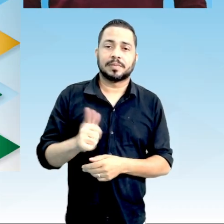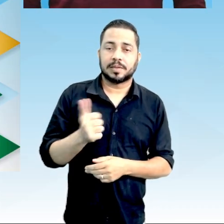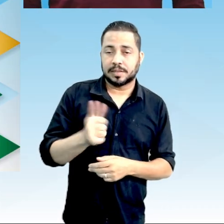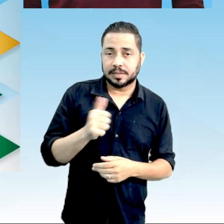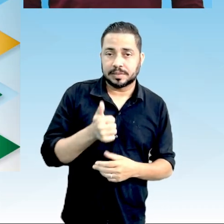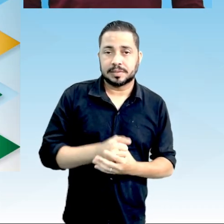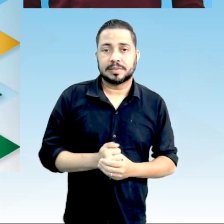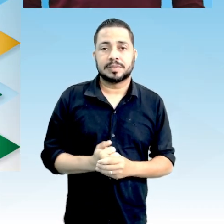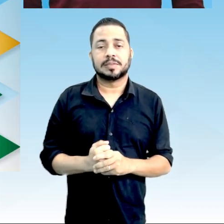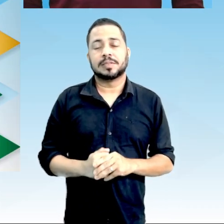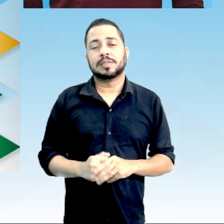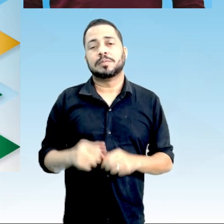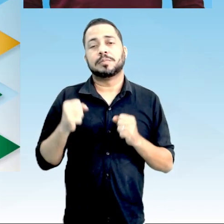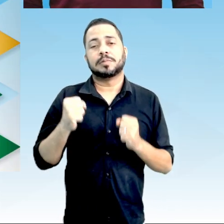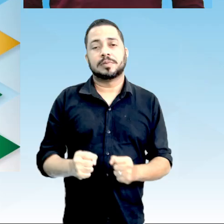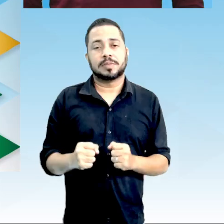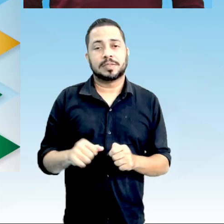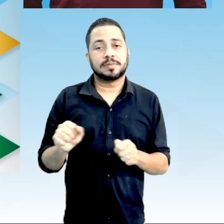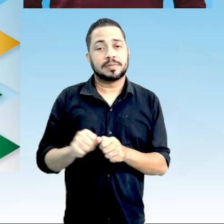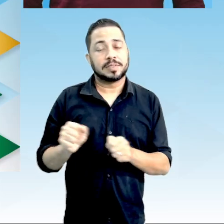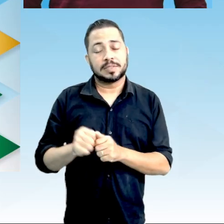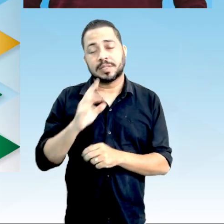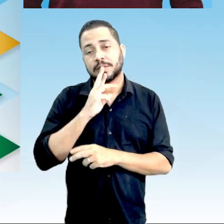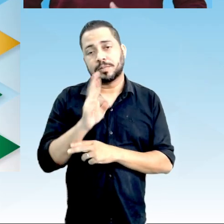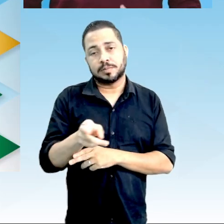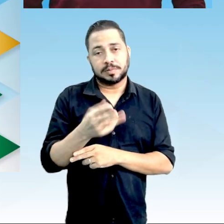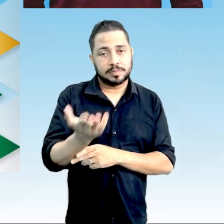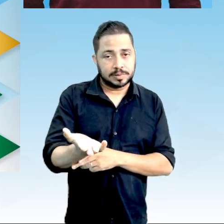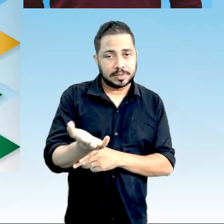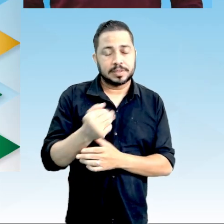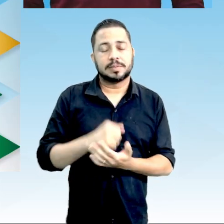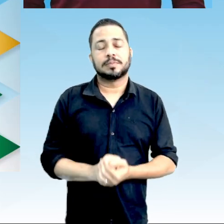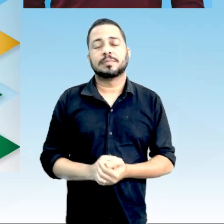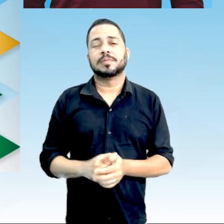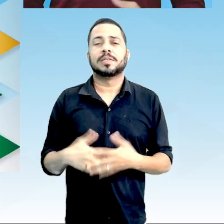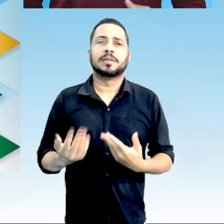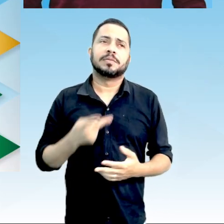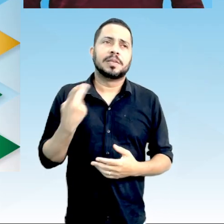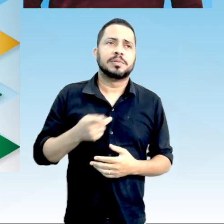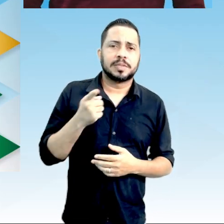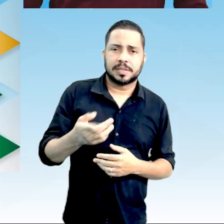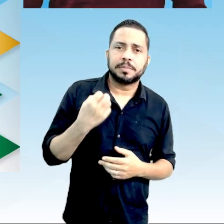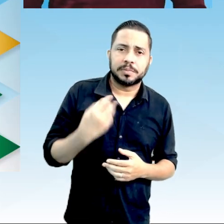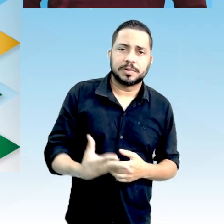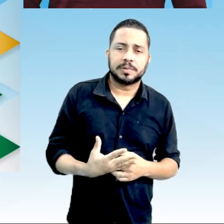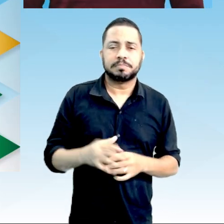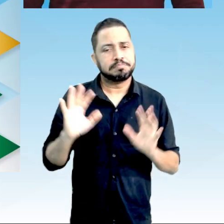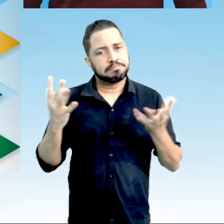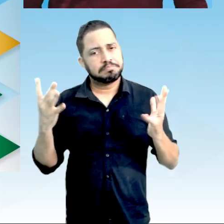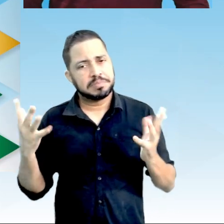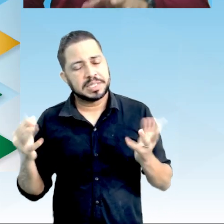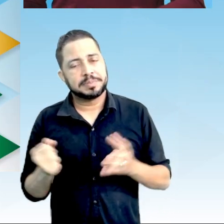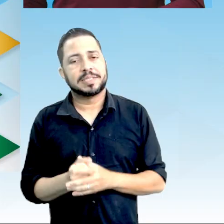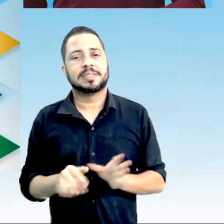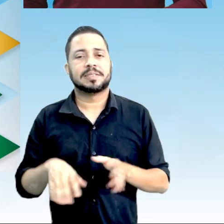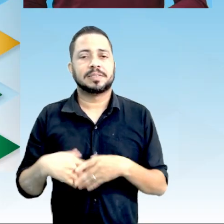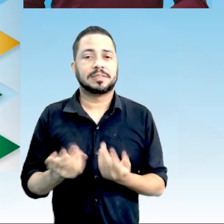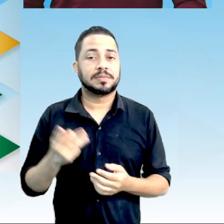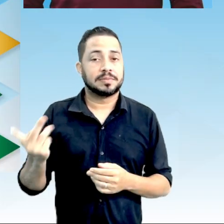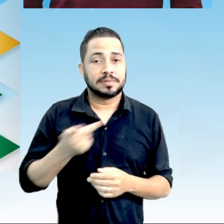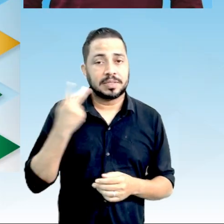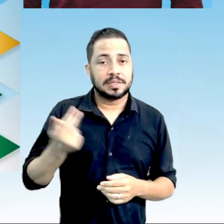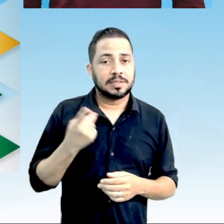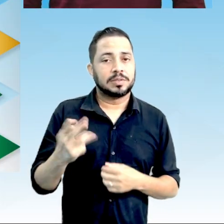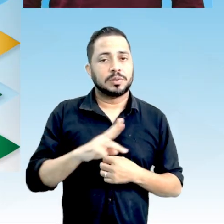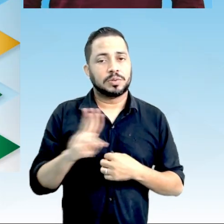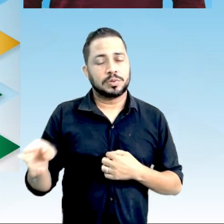analisar e poder fazer o feedback para você, ou seja, dar devolutiva, dizer, olha, você está no caminho certo, parabéns, pelo menos isso, falar no teu nome